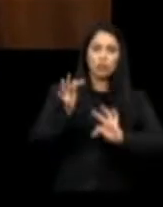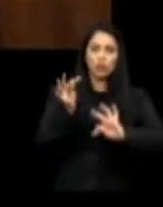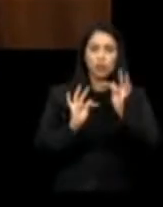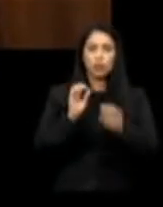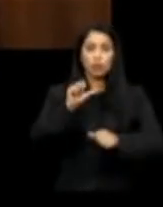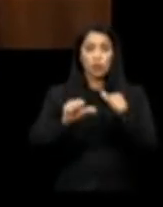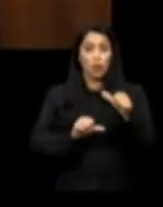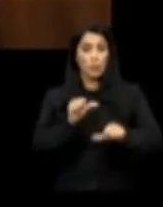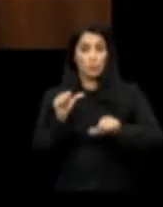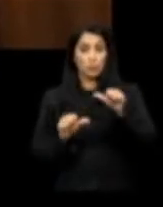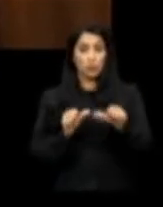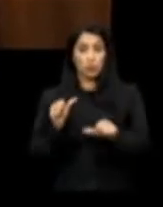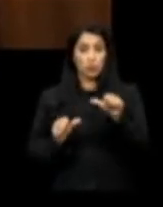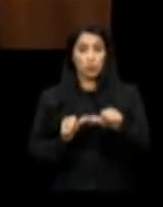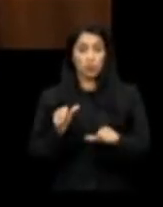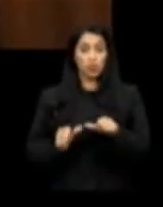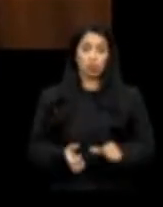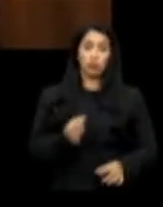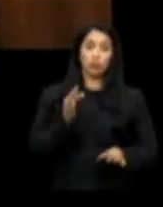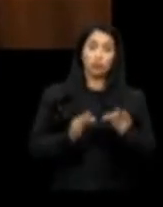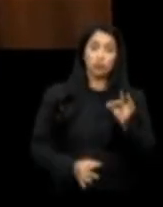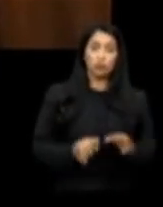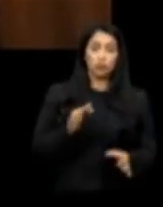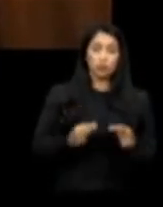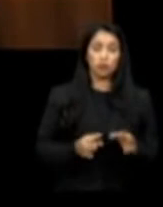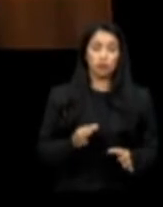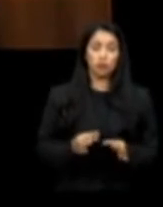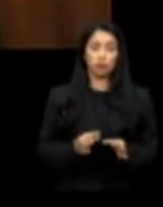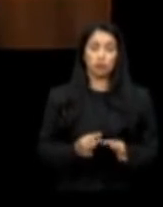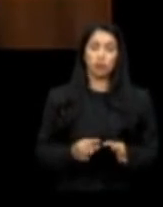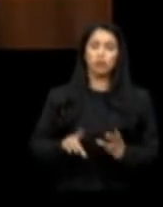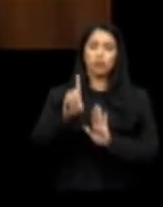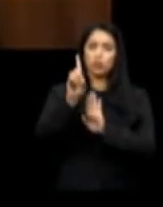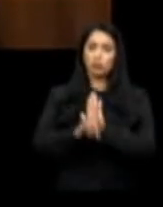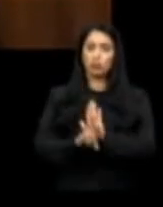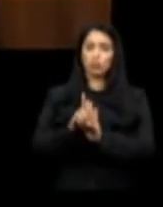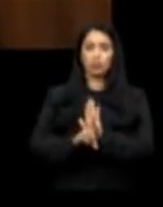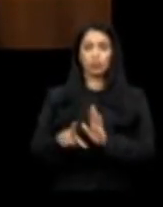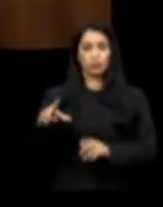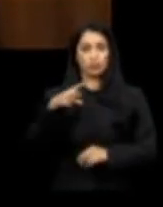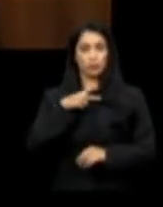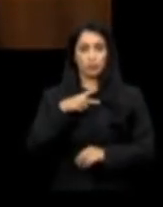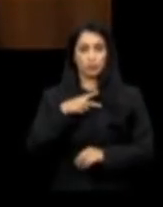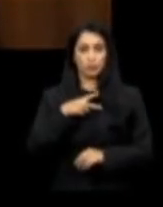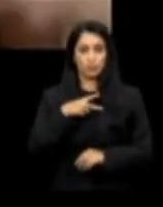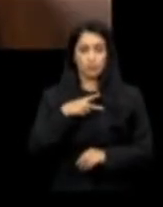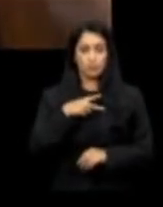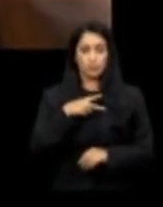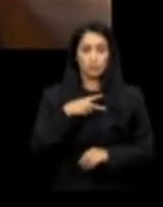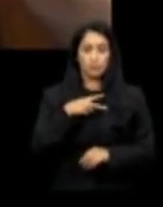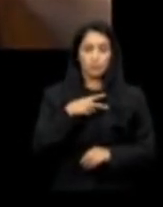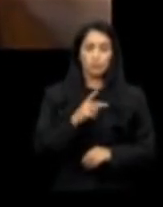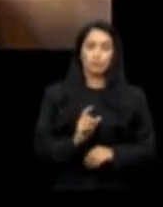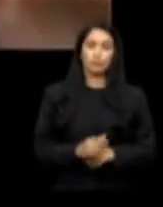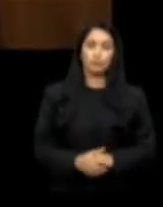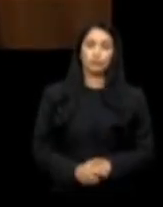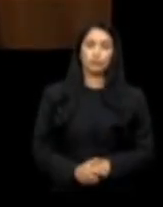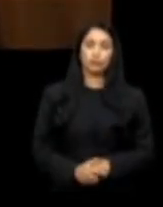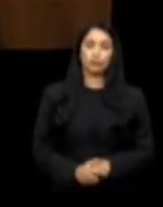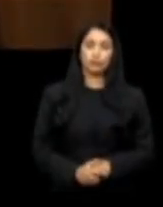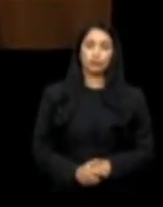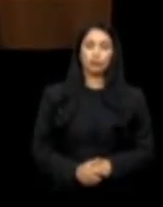verdadeira mutação jurídica do sentido e do alcance do direito à privacidade. Nas palavras de